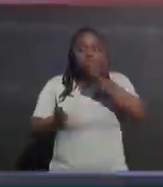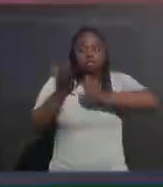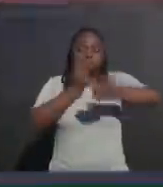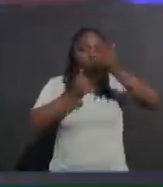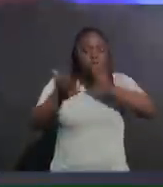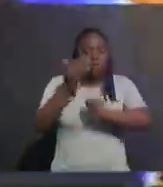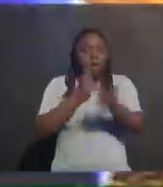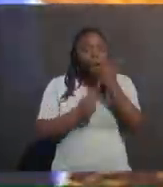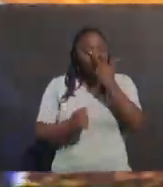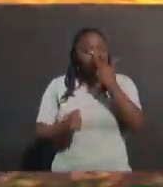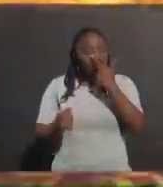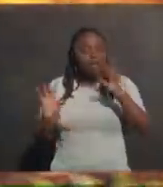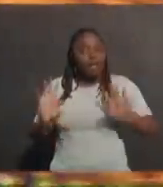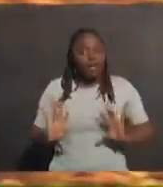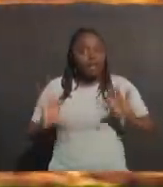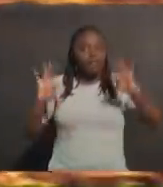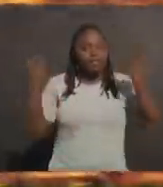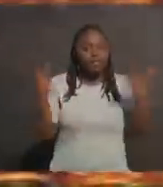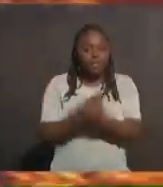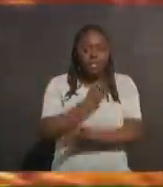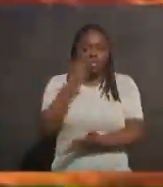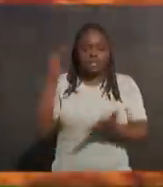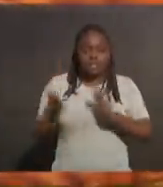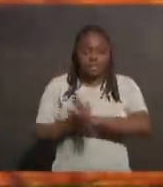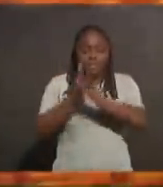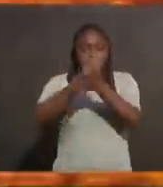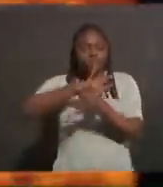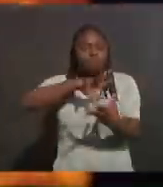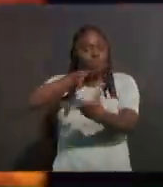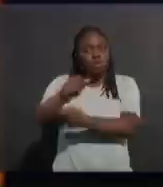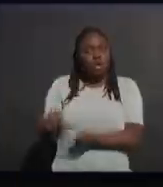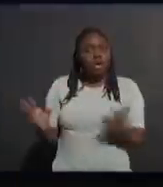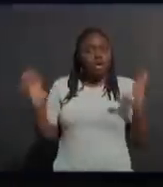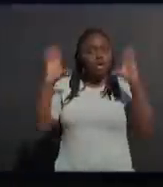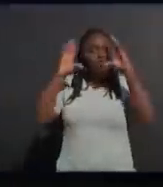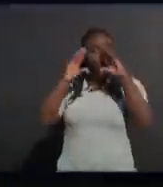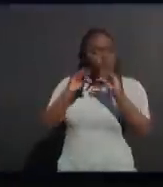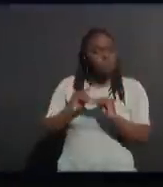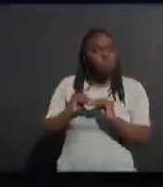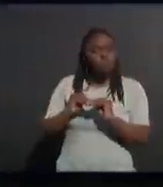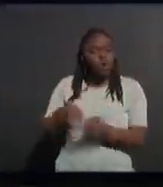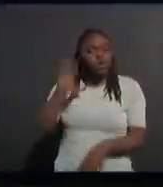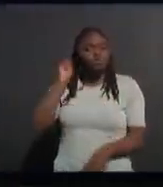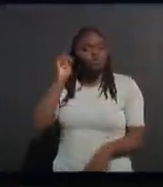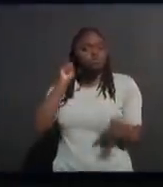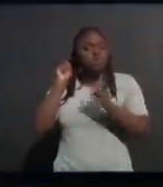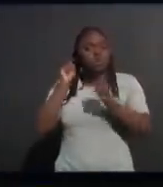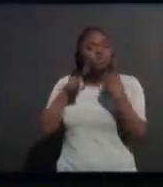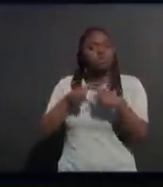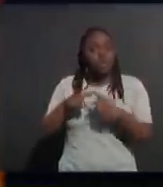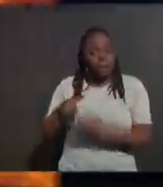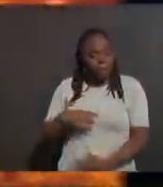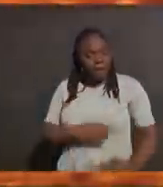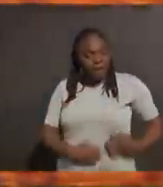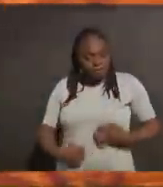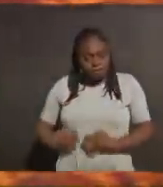que vai acontecer um evento cataclísmico. À noite você não consegue ouvir sua voz de tão alto que sua barriga